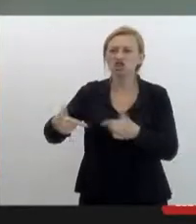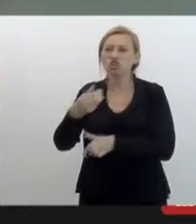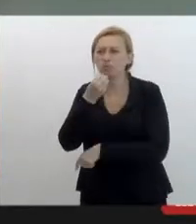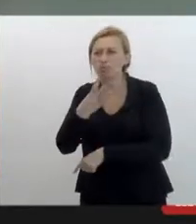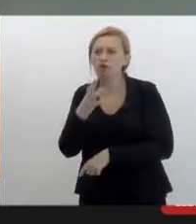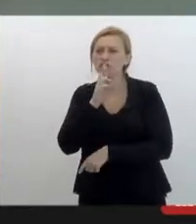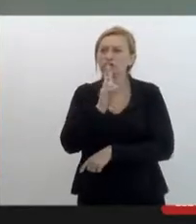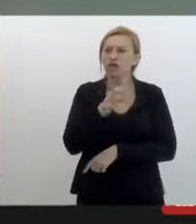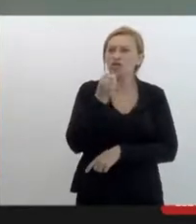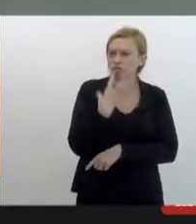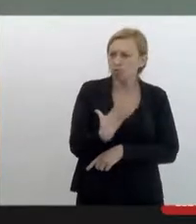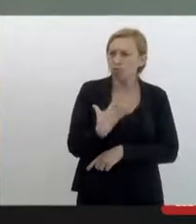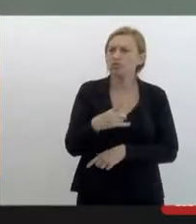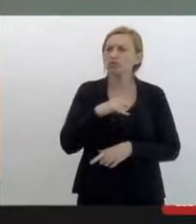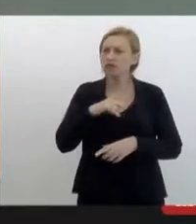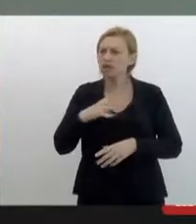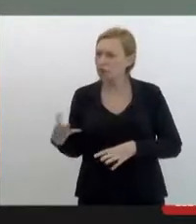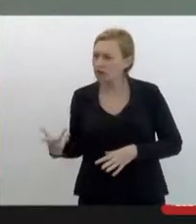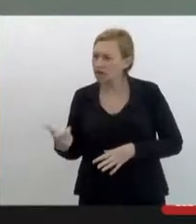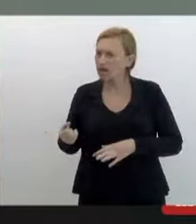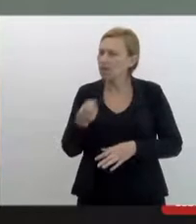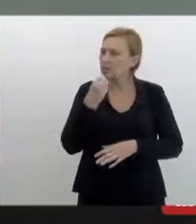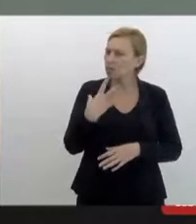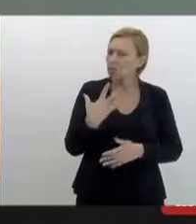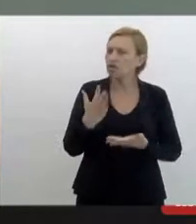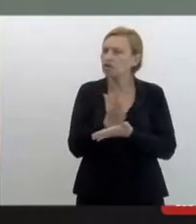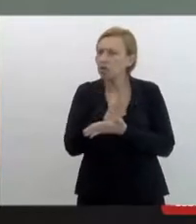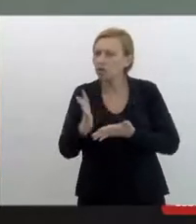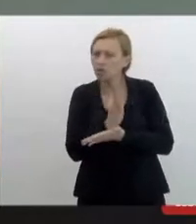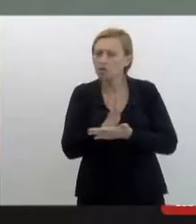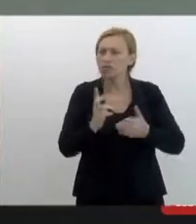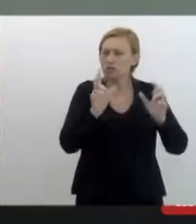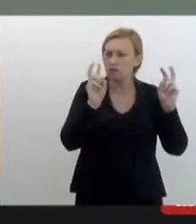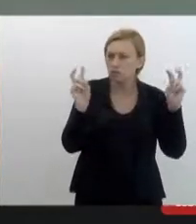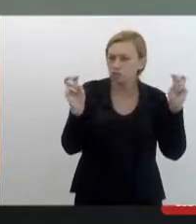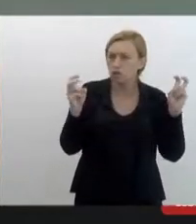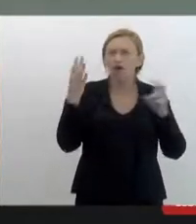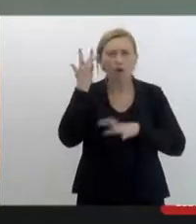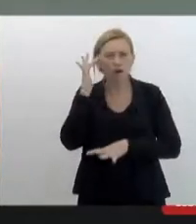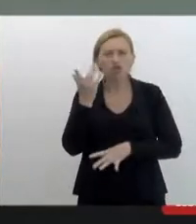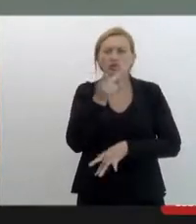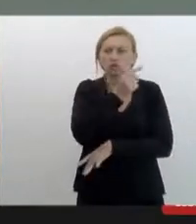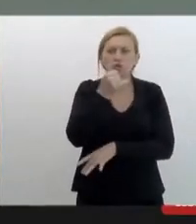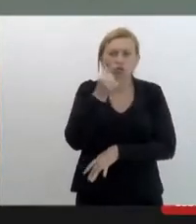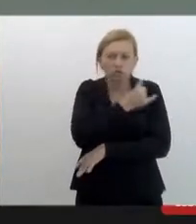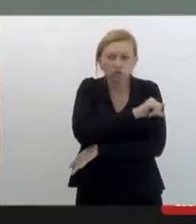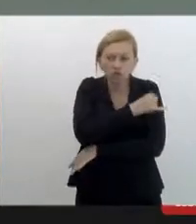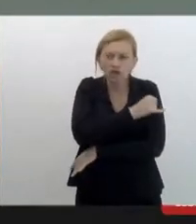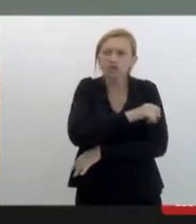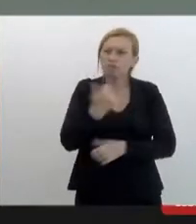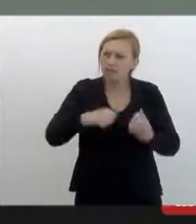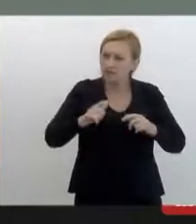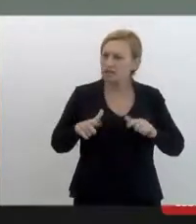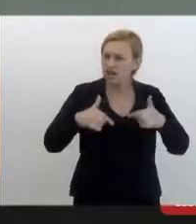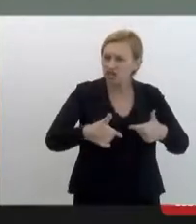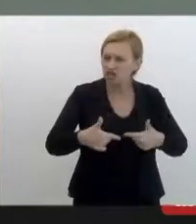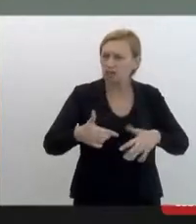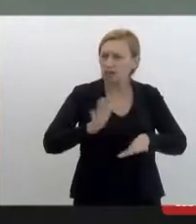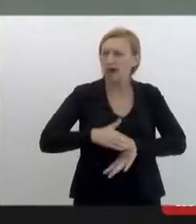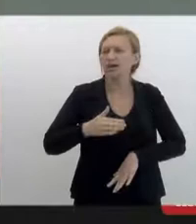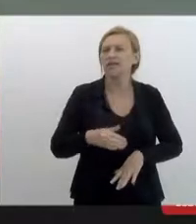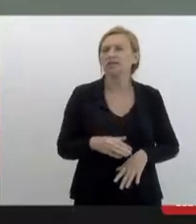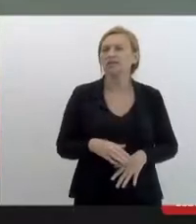bons resultados, ele tem sido eficiente em determinadas demandas. Então, eu acho que o Rio de Janeiro precisa correr um pouco atrás